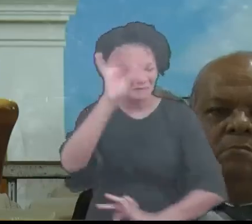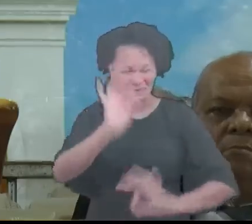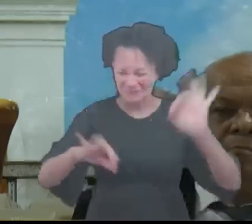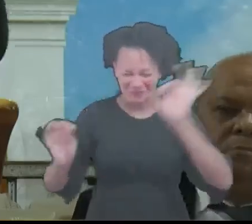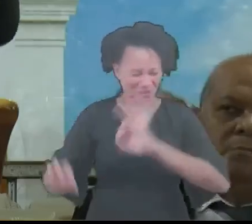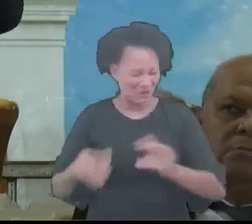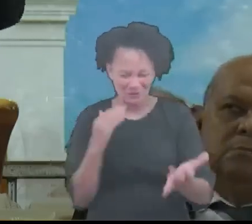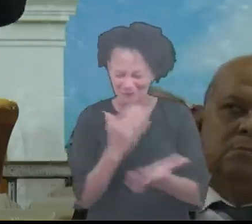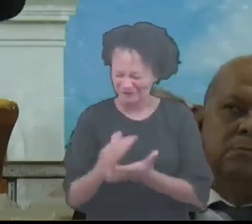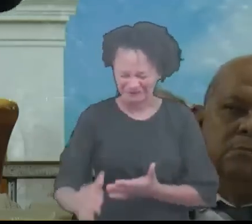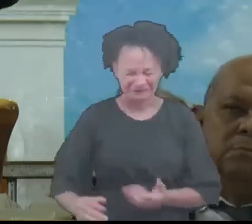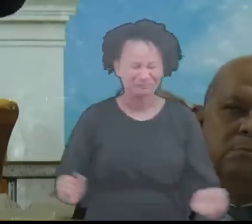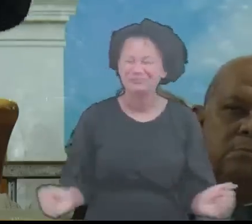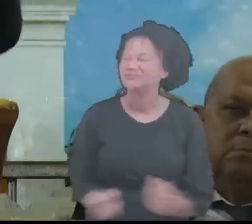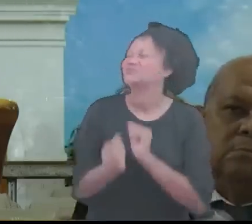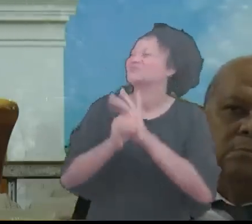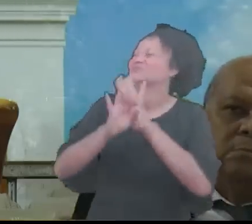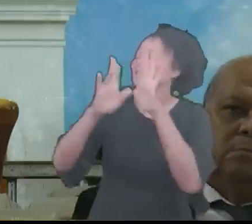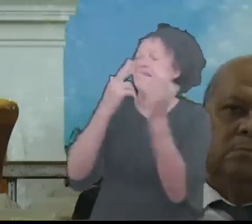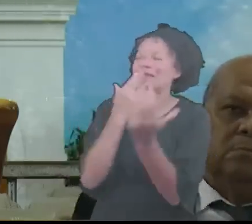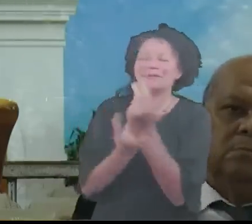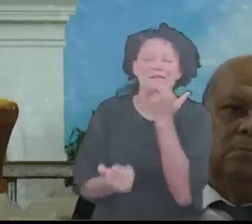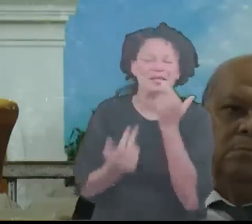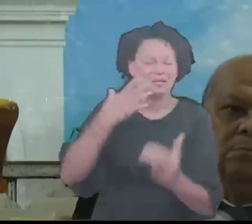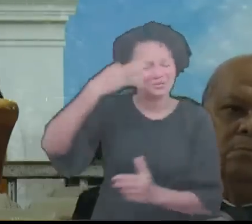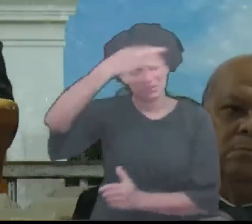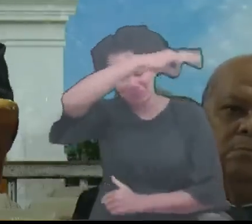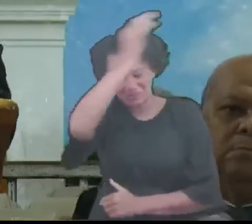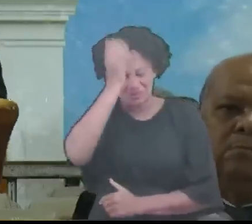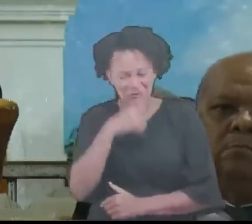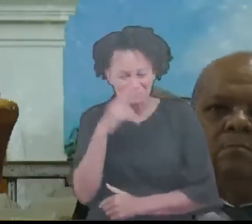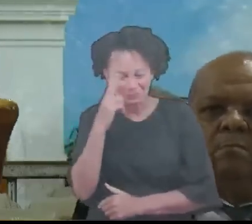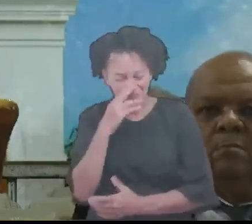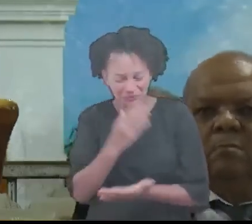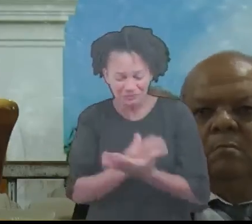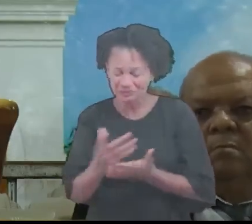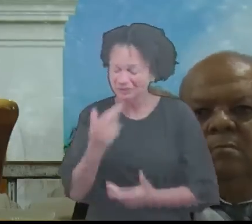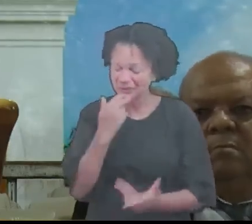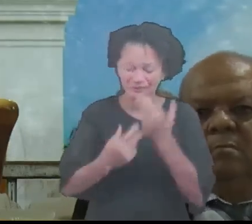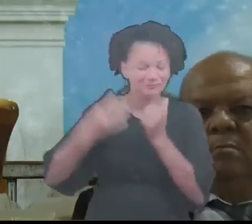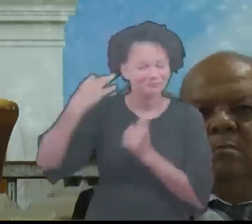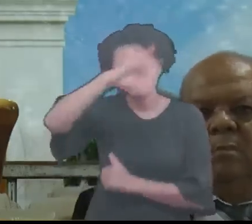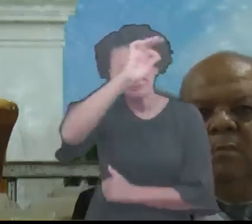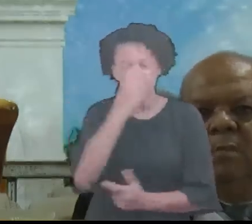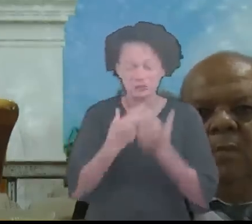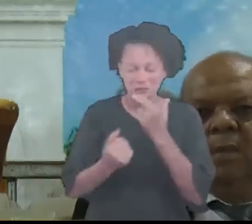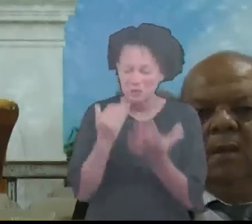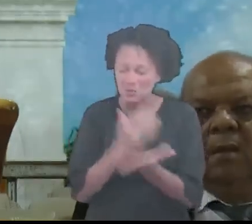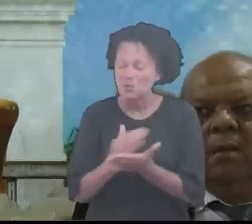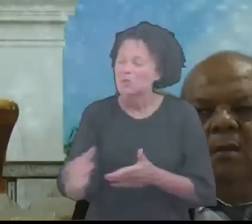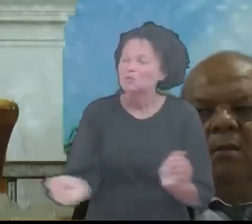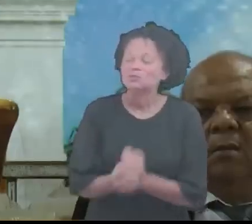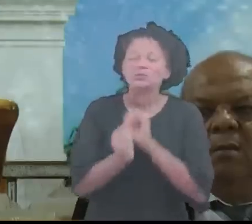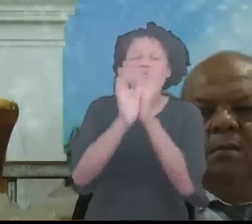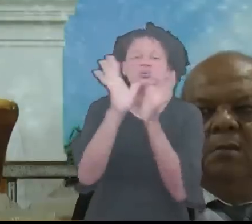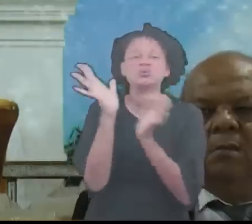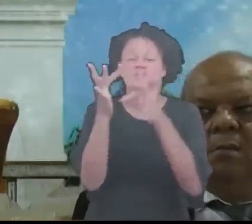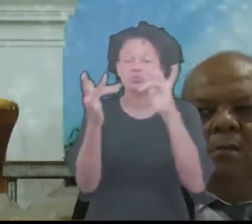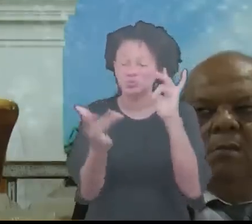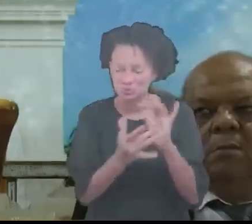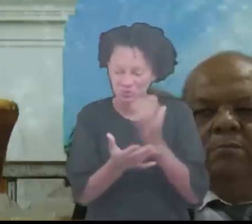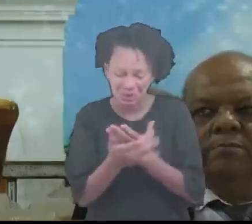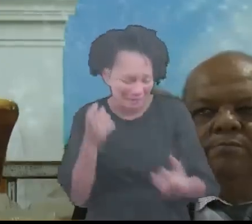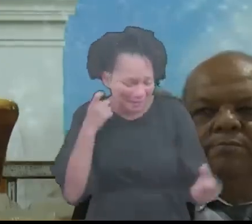crentes começam a magnificar Deus em línguas estranhas, quando os crentes começam a falar língua, quando os crentes começam a dar glória a Jesus, e